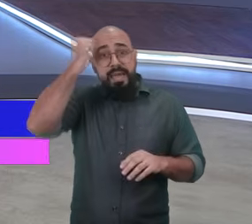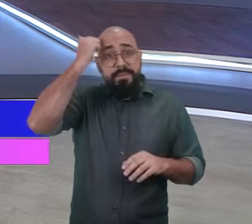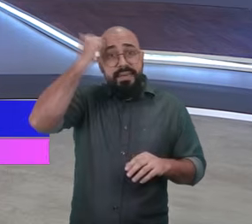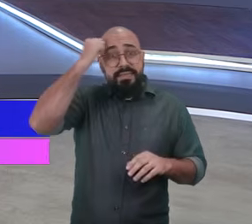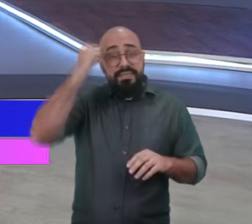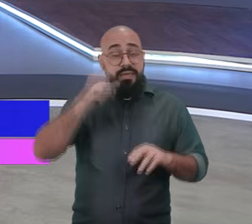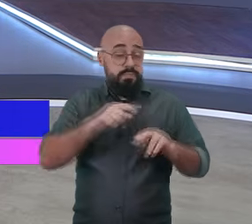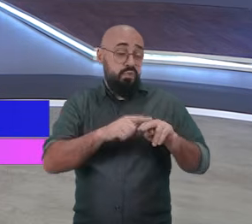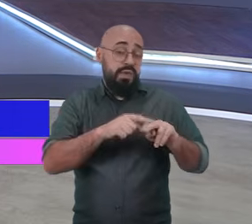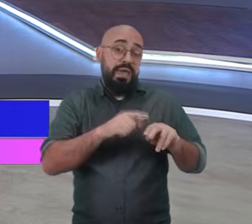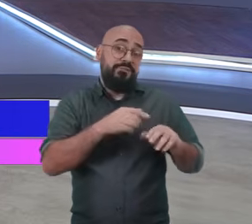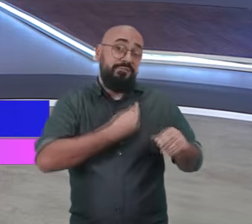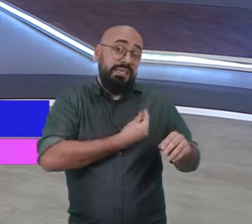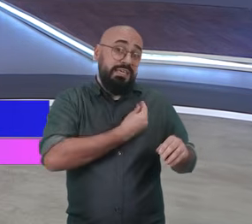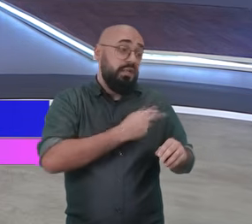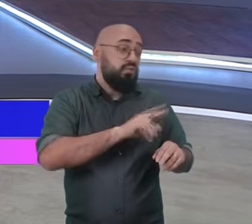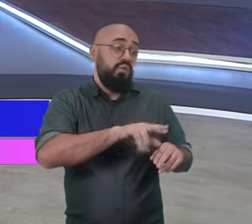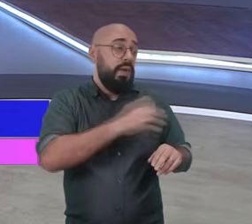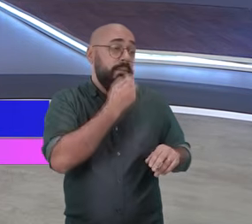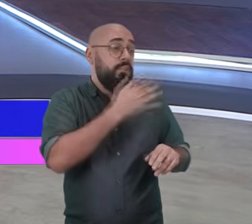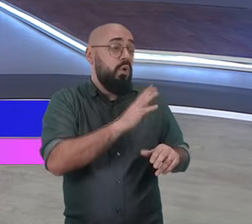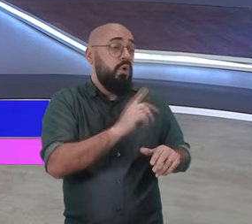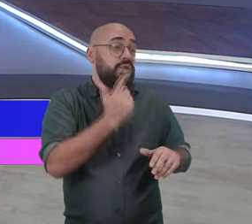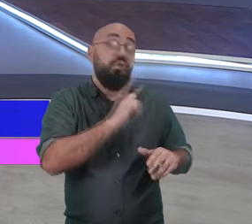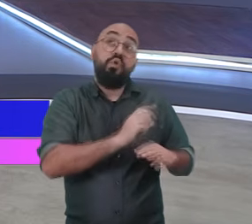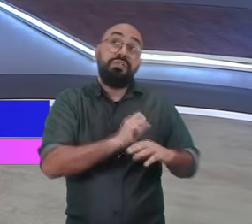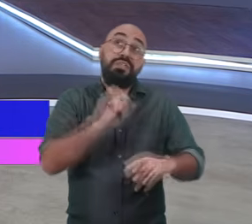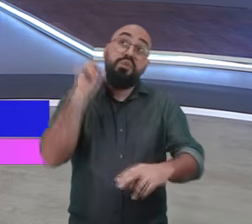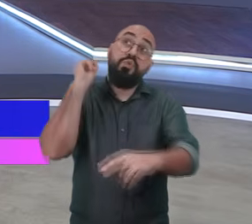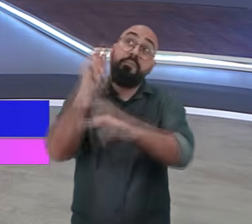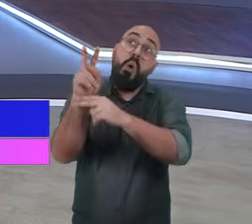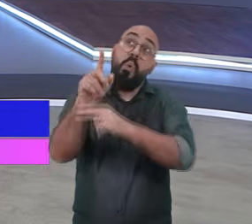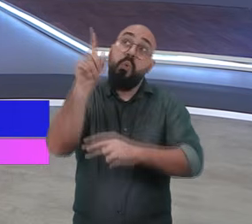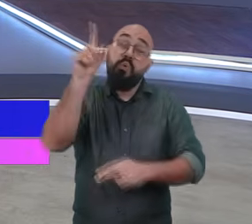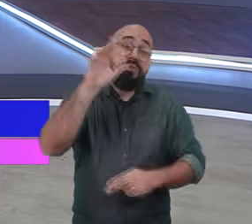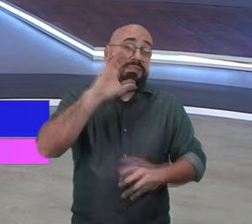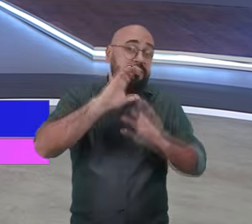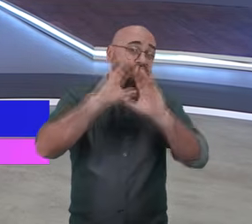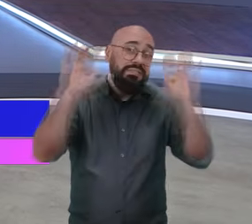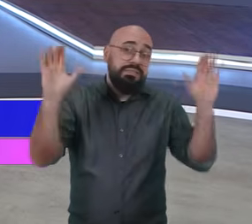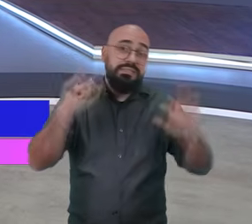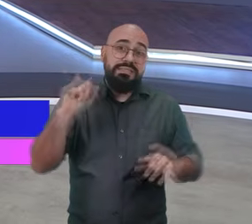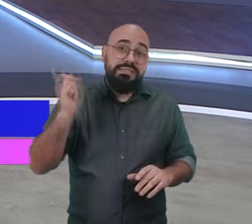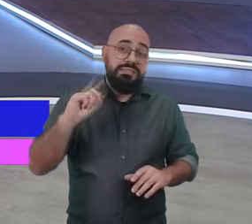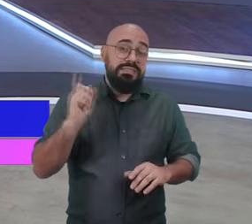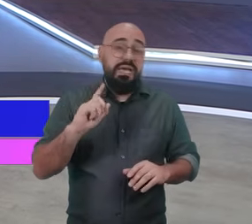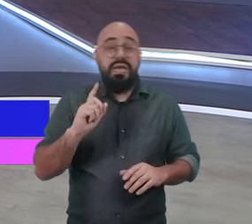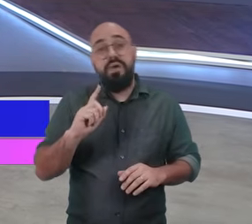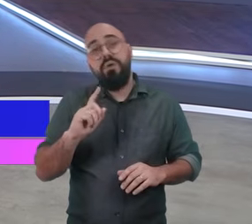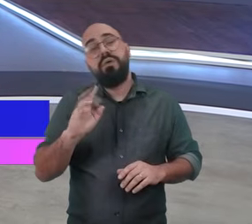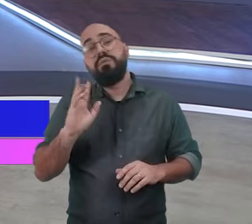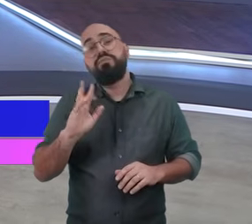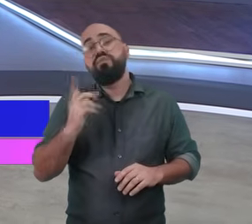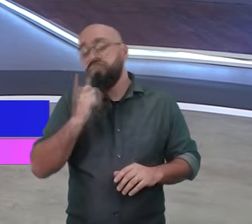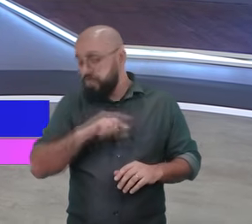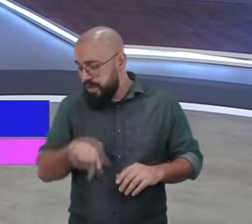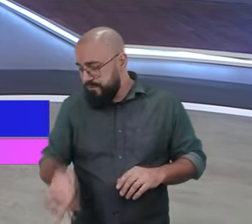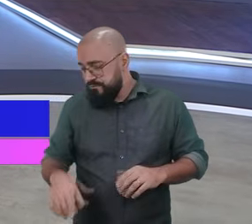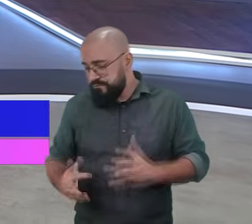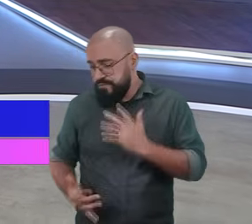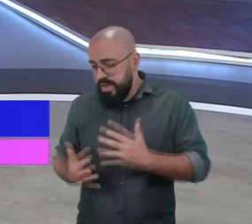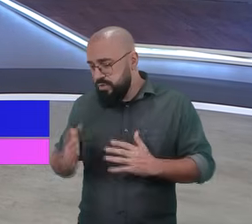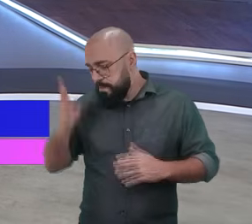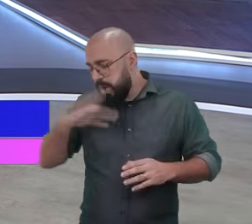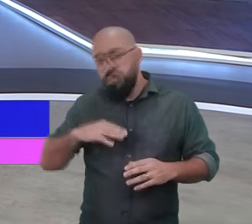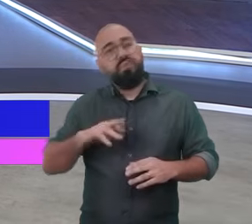não foi suficientemente boa para garantir uma vaga no céu, e não foi suficientemente mal para garantir uma vaga no inferno.